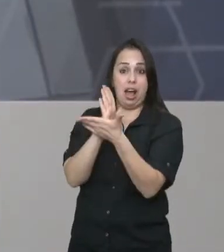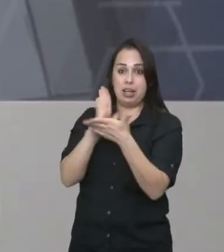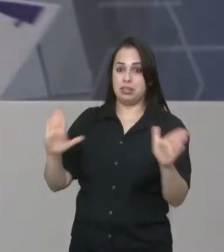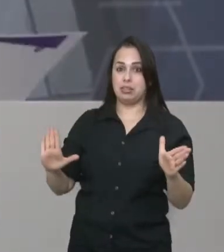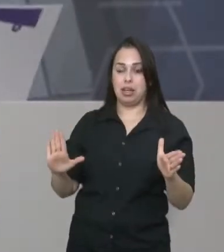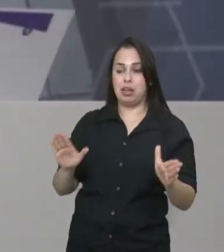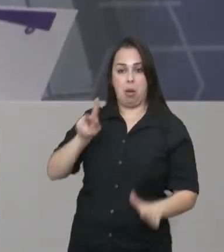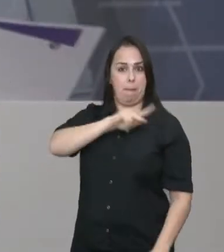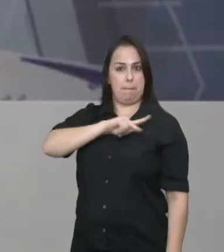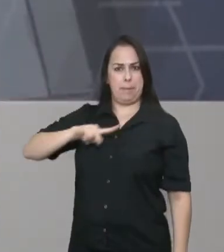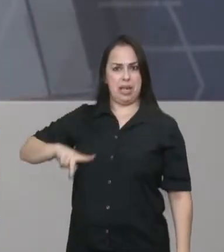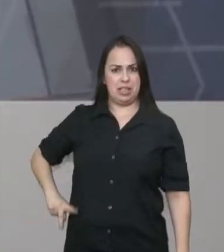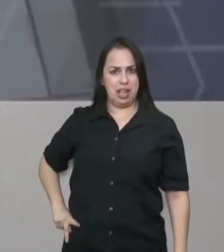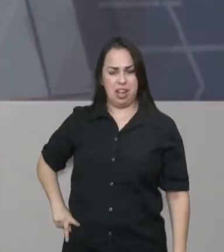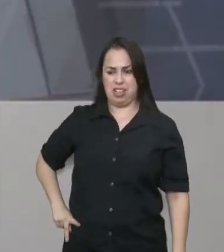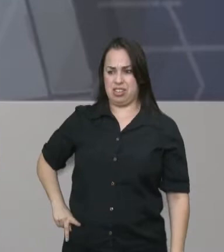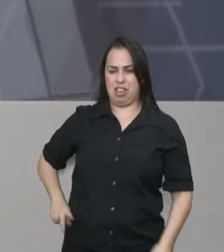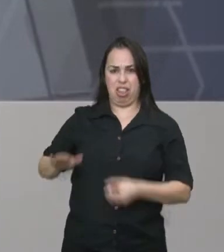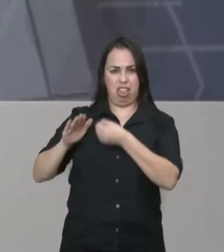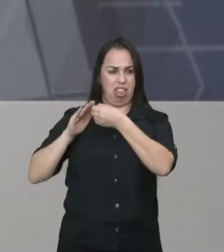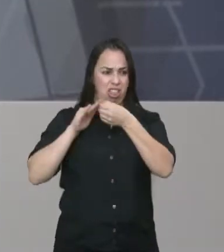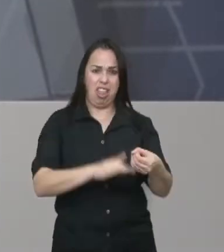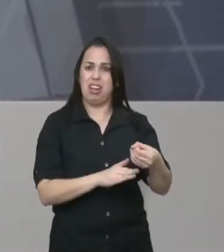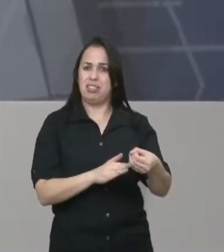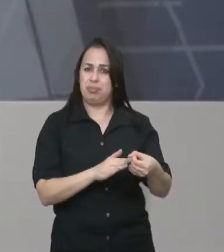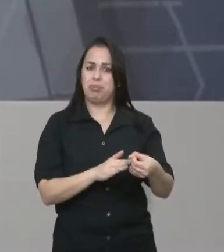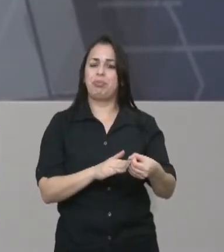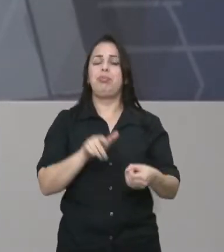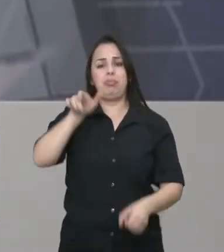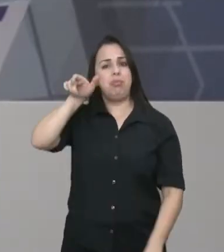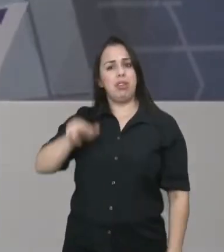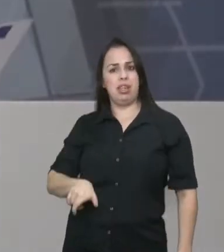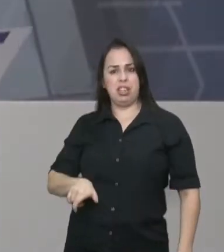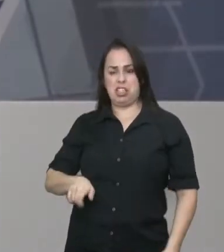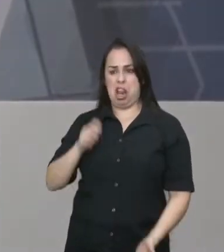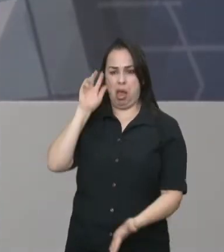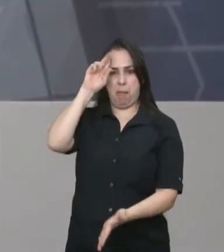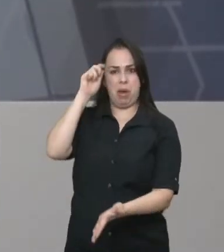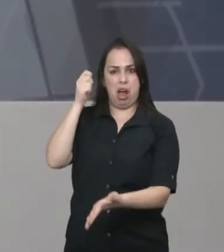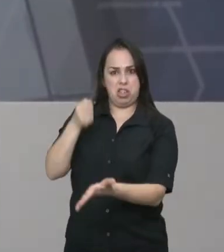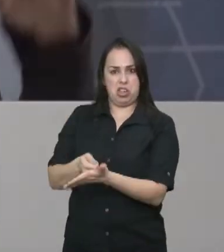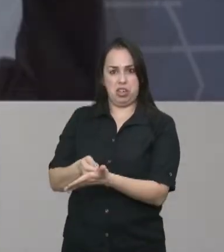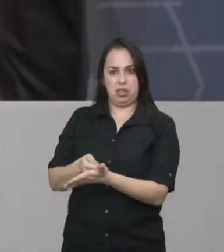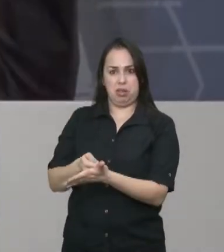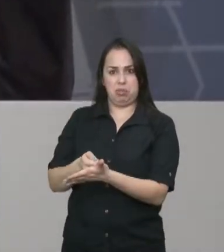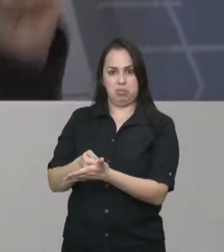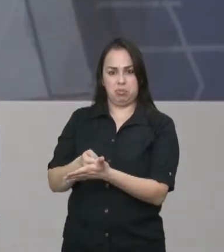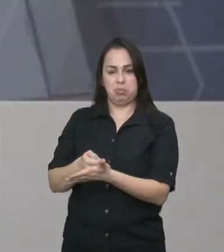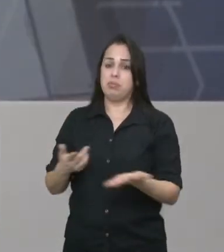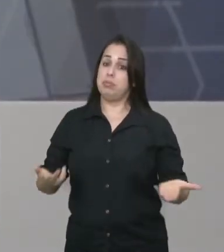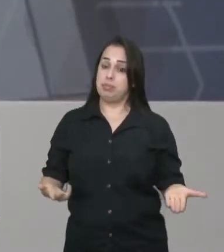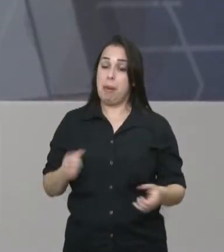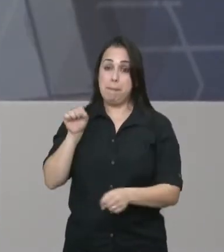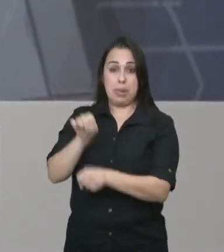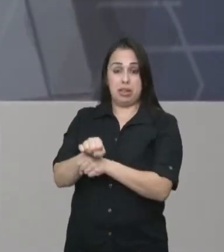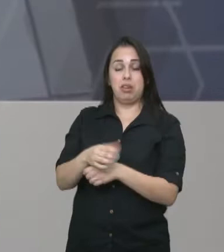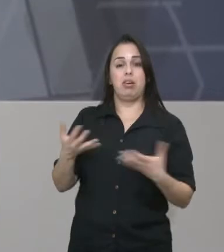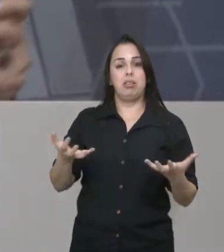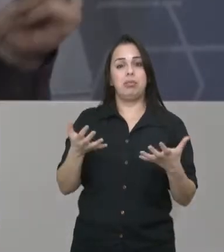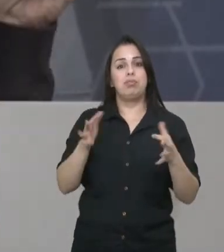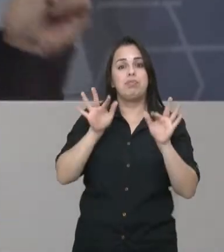um presidente misógino, né? Aquele machista misógino. Então, quero aqui